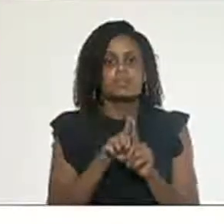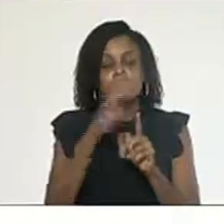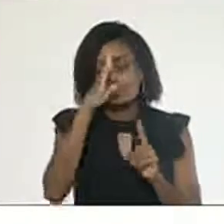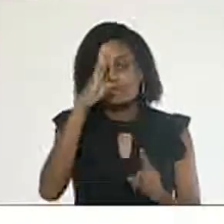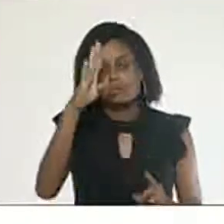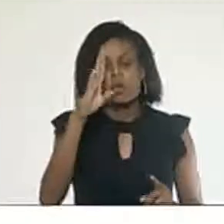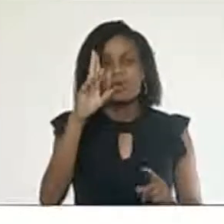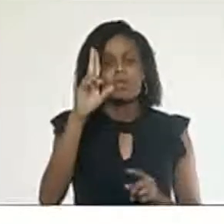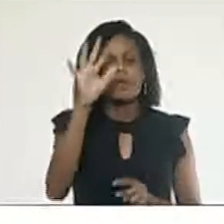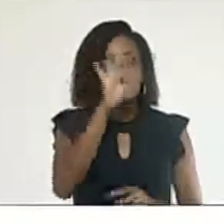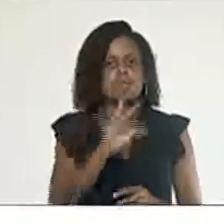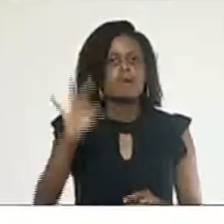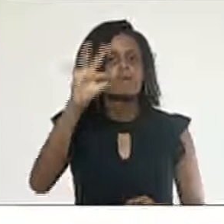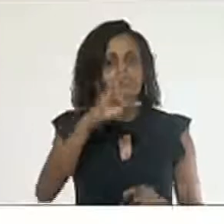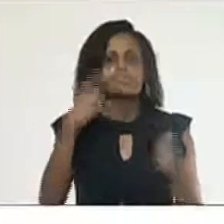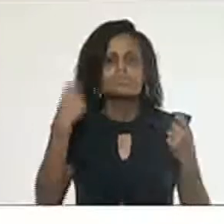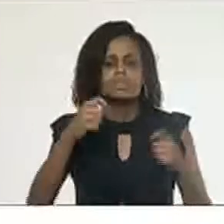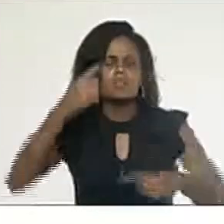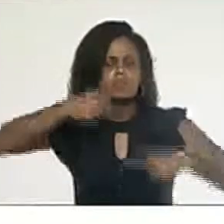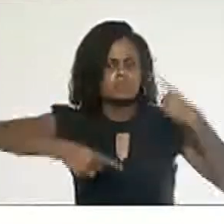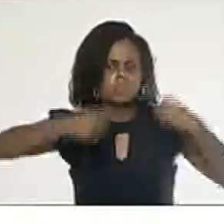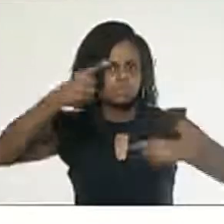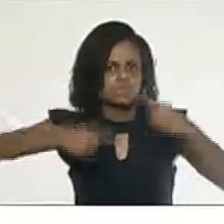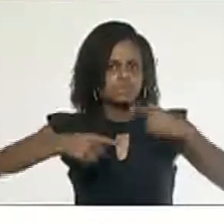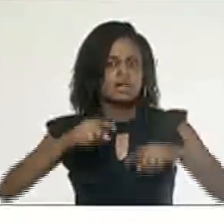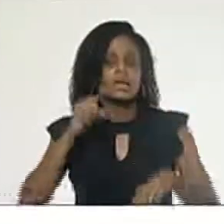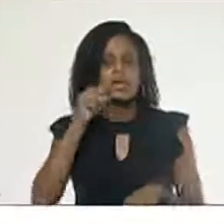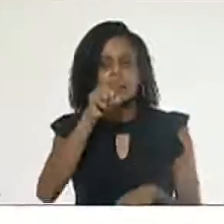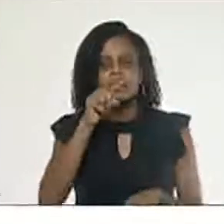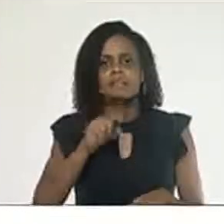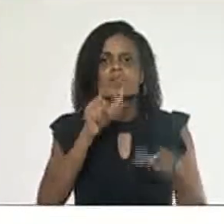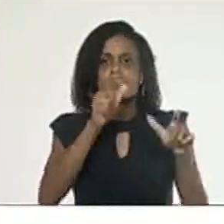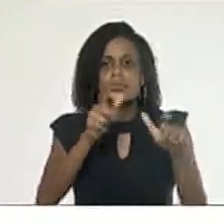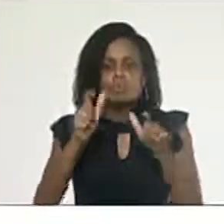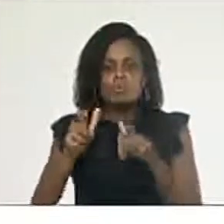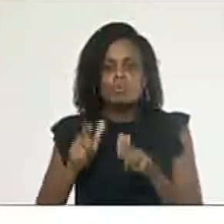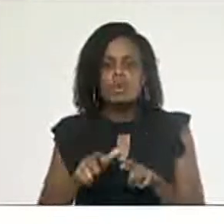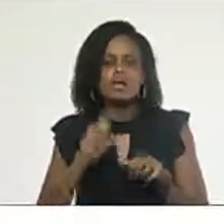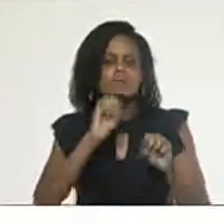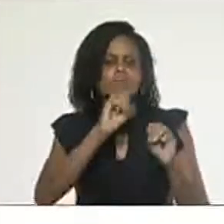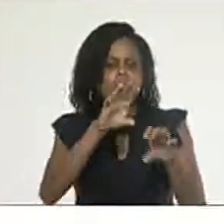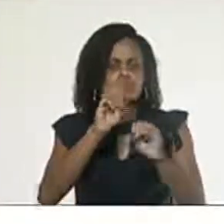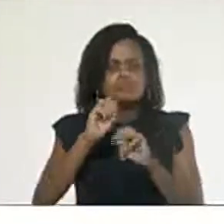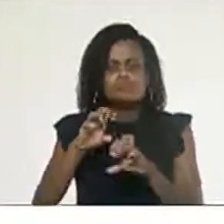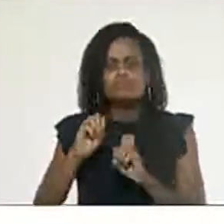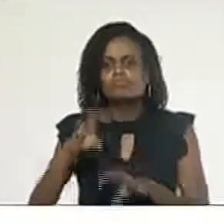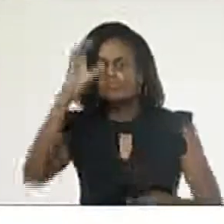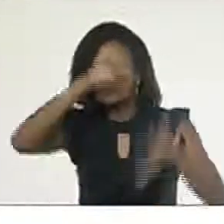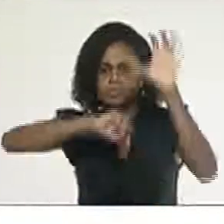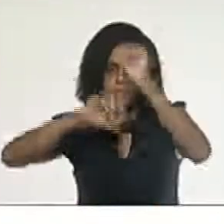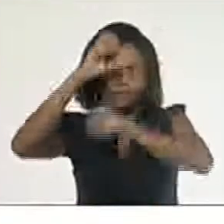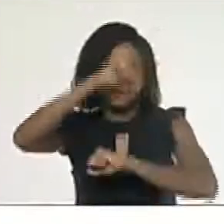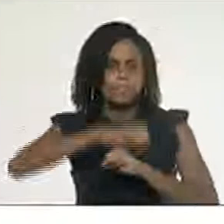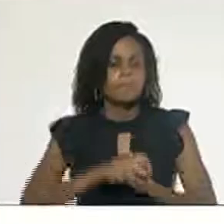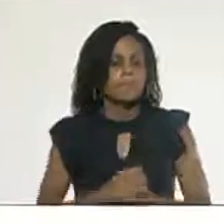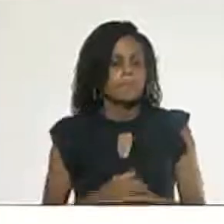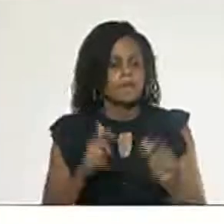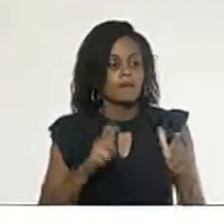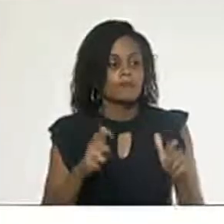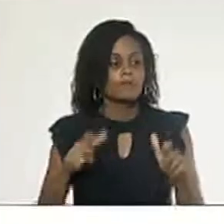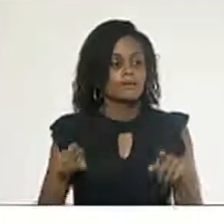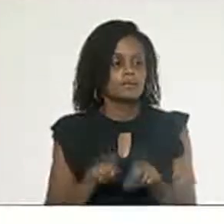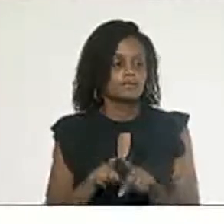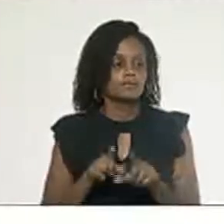universidade deve fazer esse debate. Ali, o local da produção de conhecimento, o local